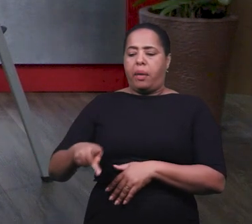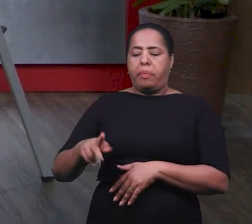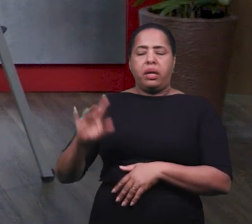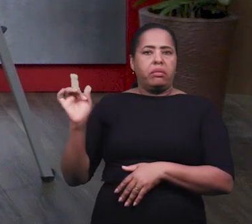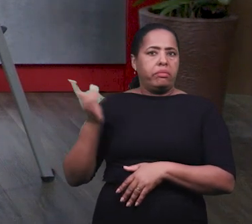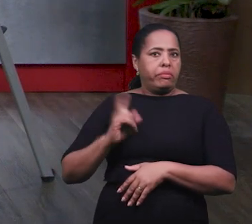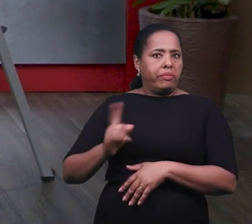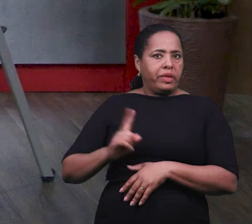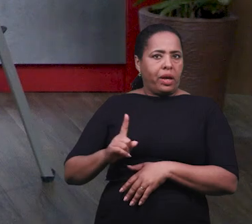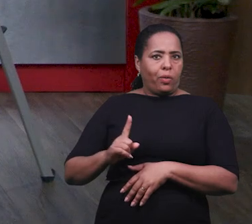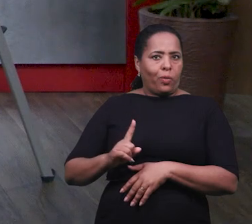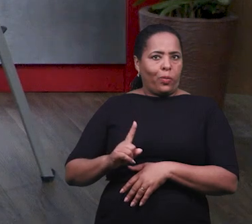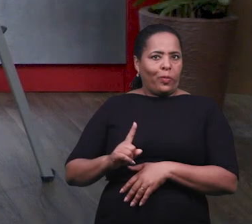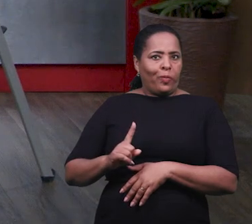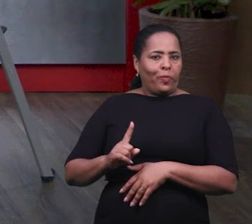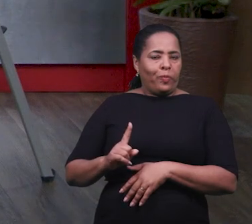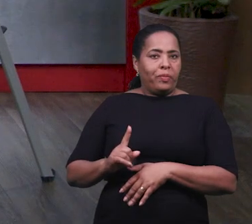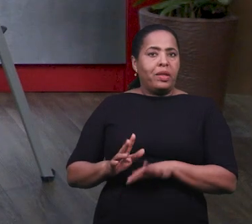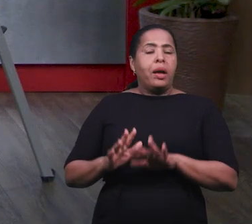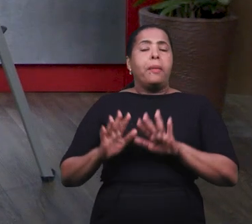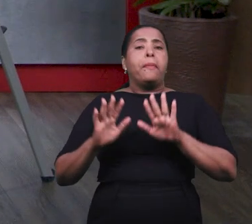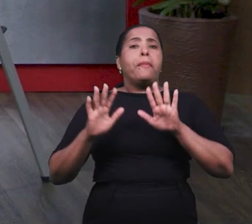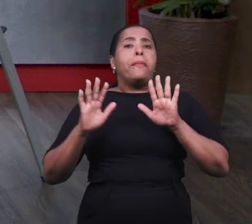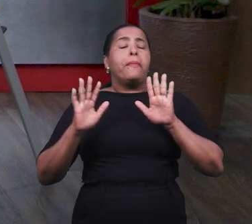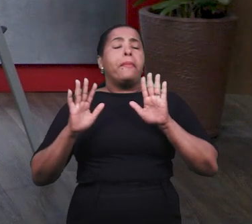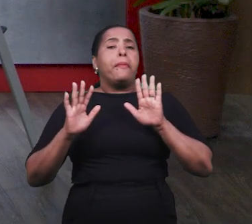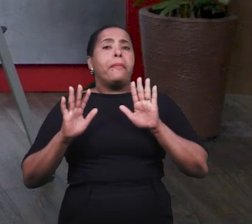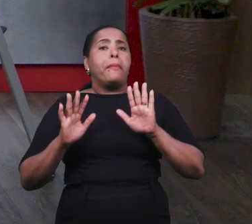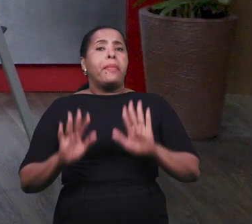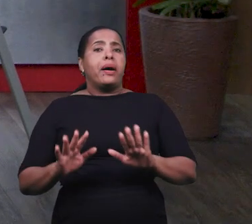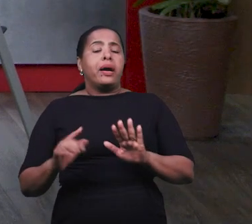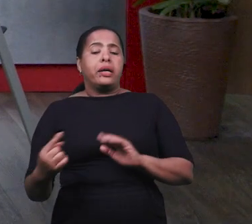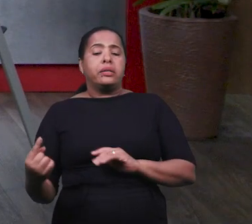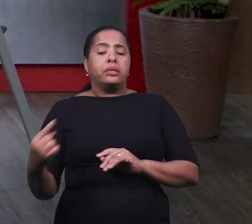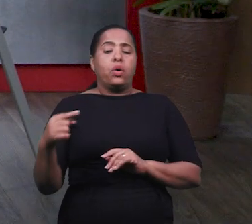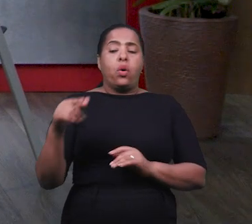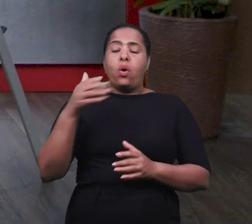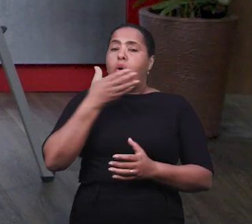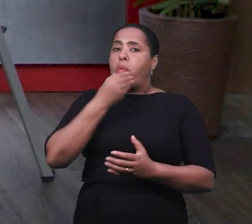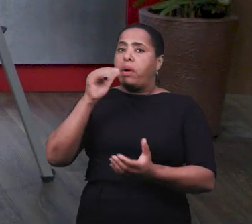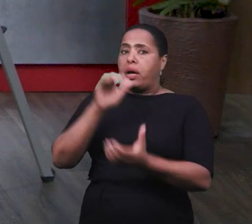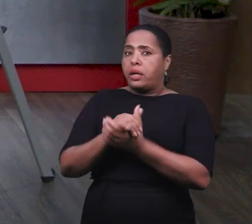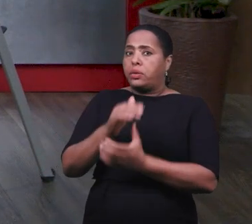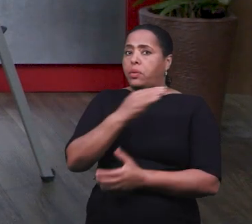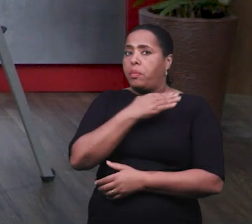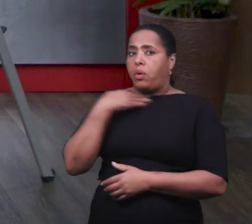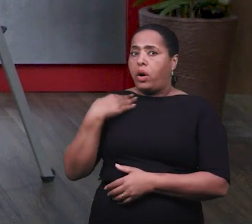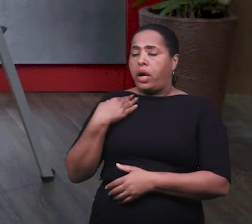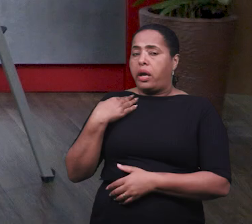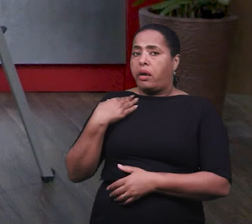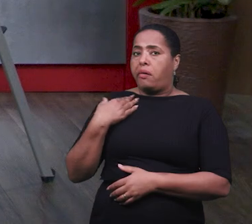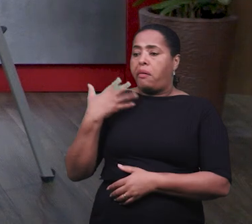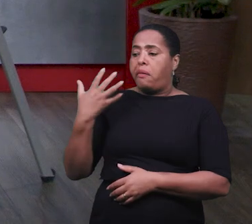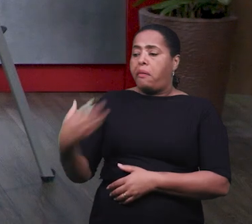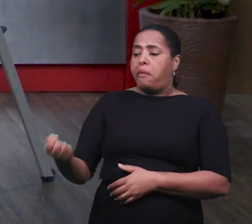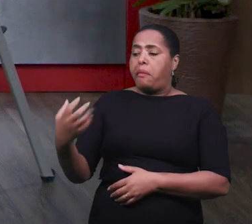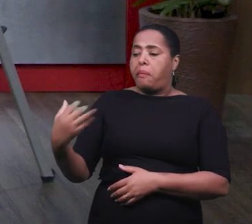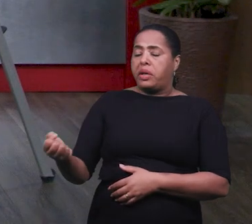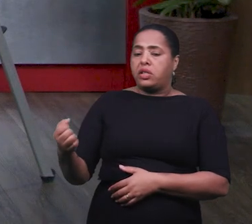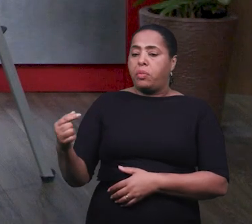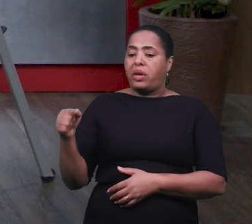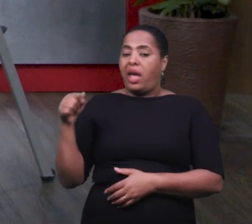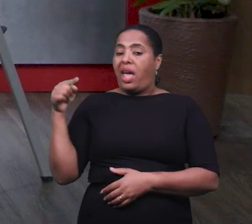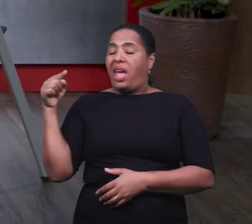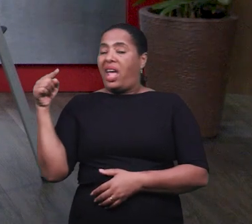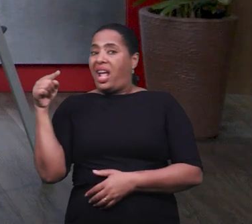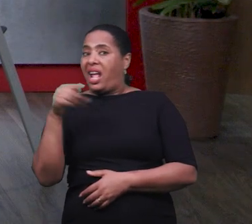contribuiu, então ela não vai se aposentar. E quando o esposo dela faleceu, então ela recebeu pensão porque ele contribuía ou